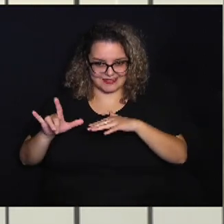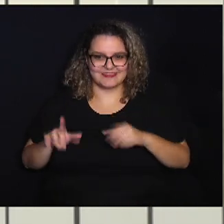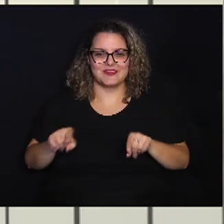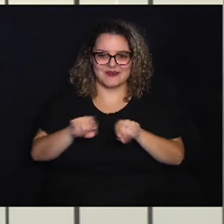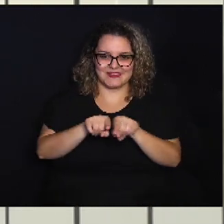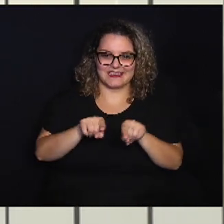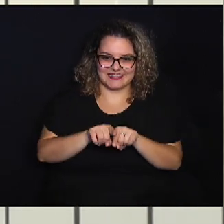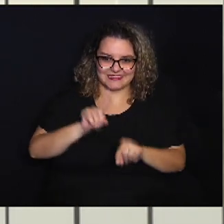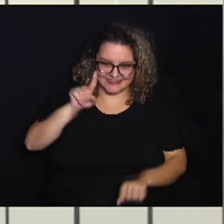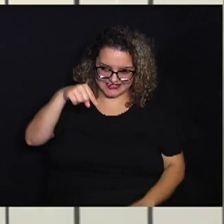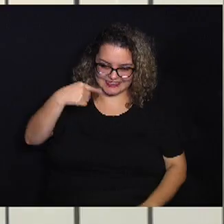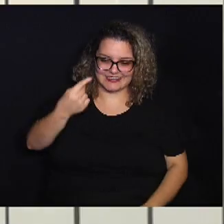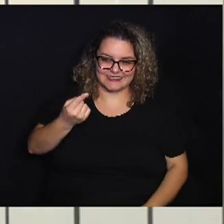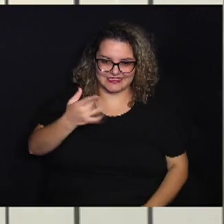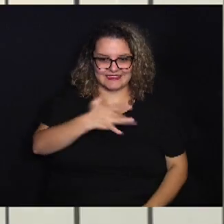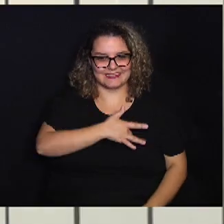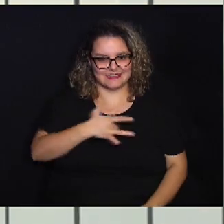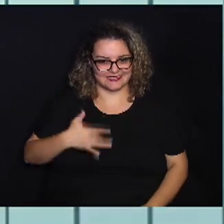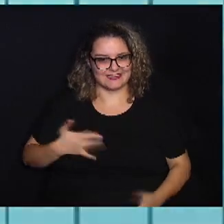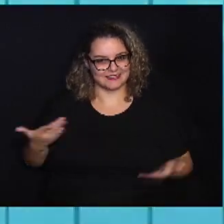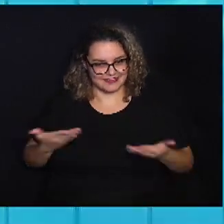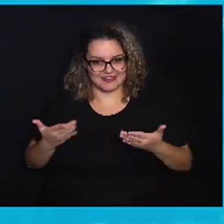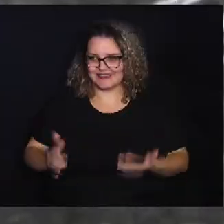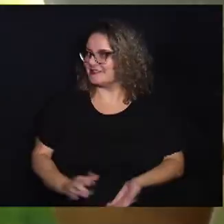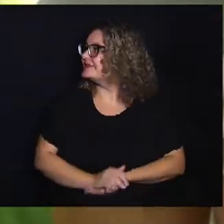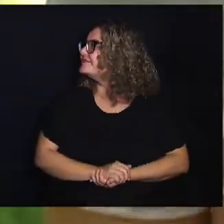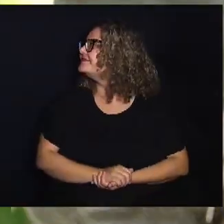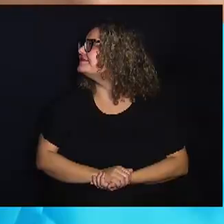sociais. Até o próximo Saúde Agora!